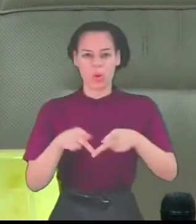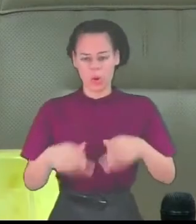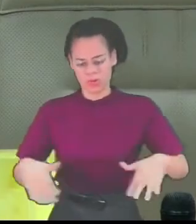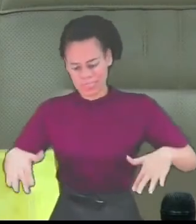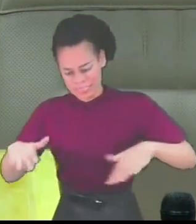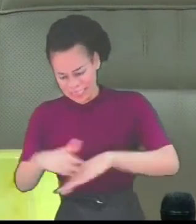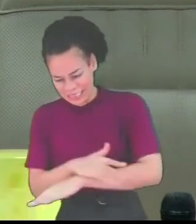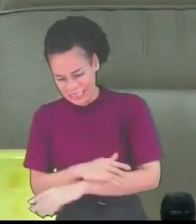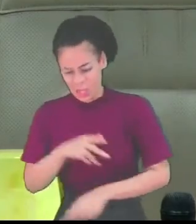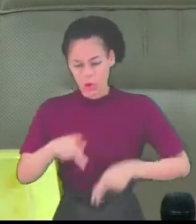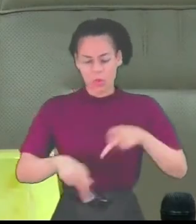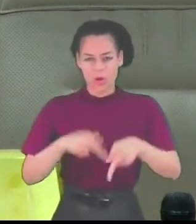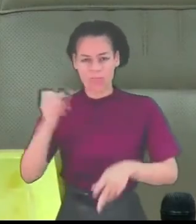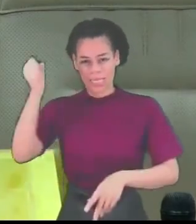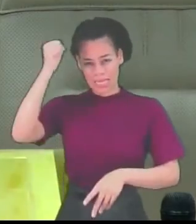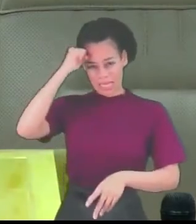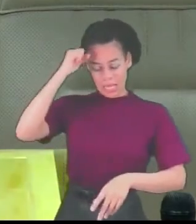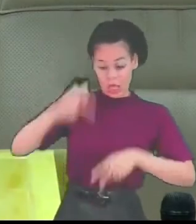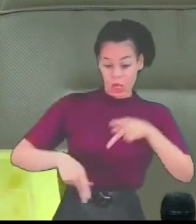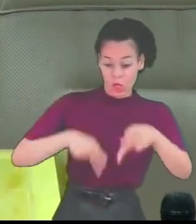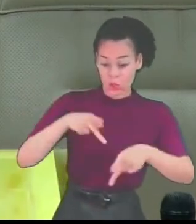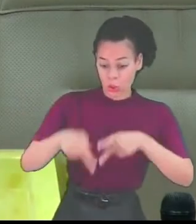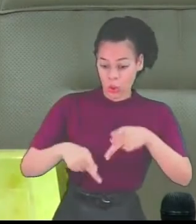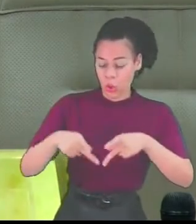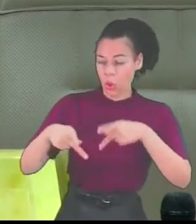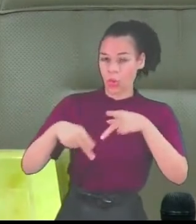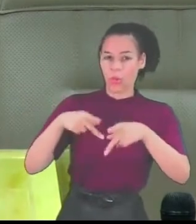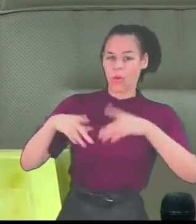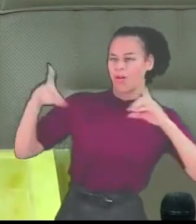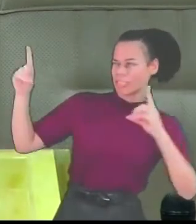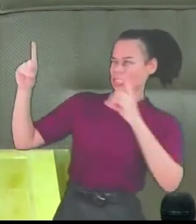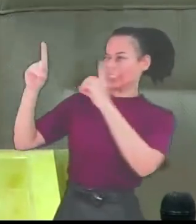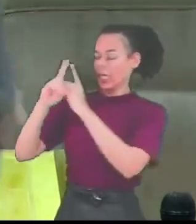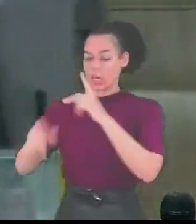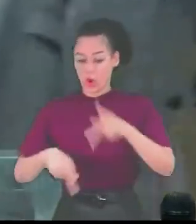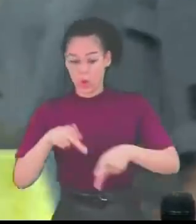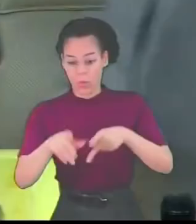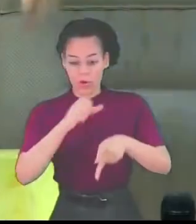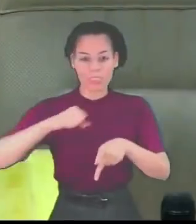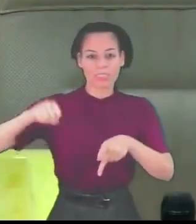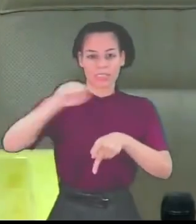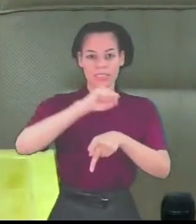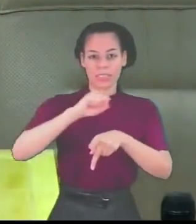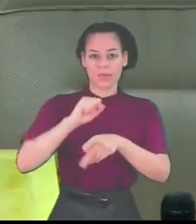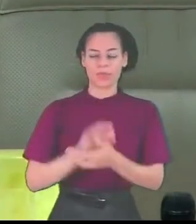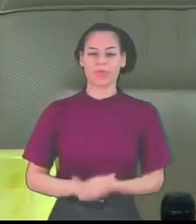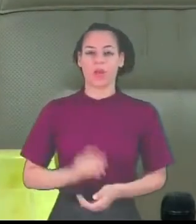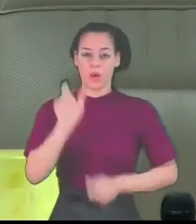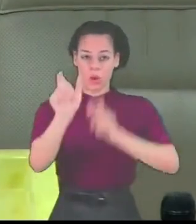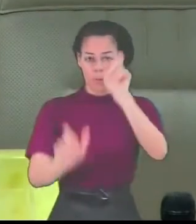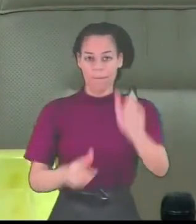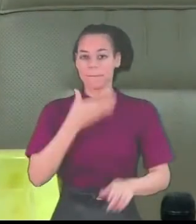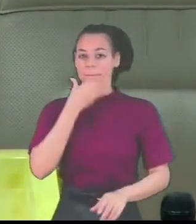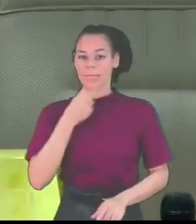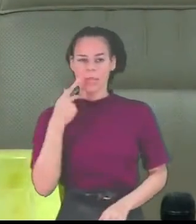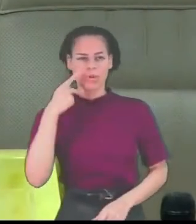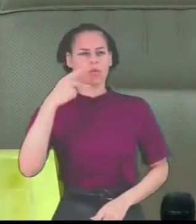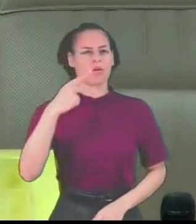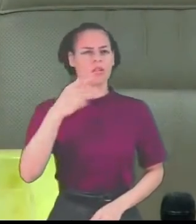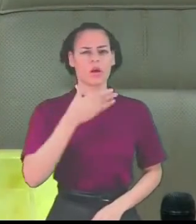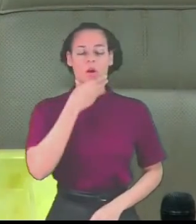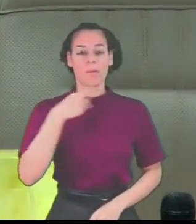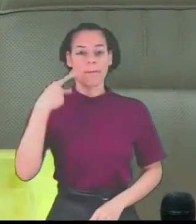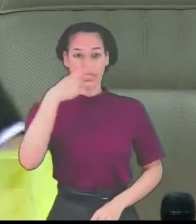que manda o povo chegasse mais a Deus que manda o povo se sente ficar Profetas de Deus profetas são aquelas pessoas